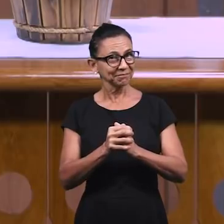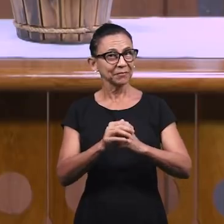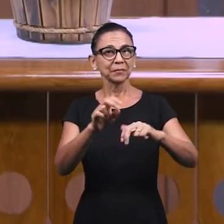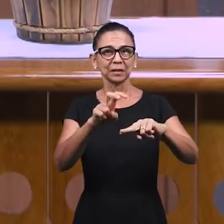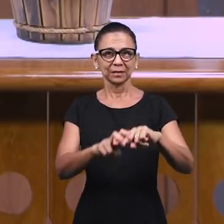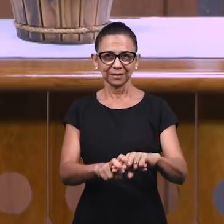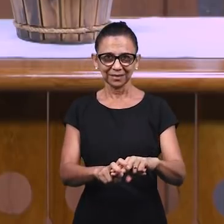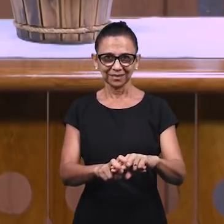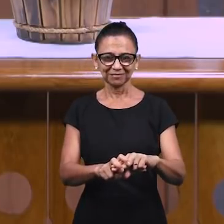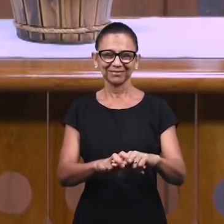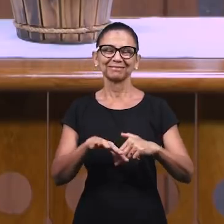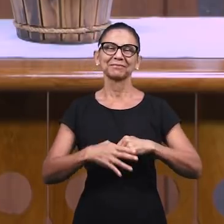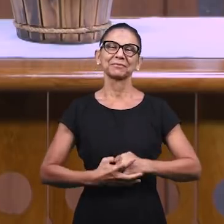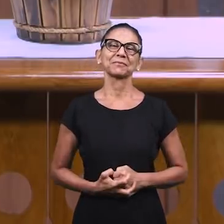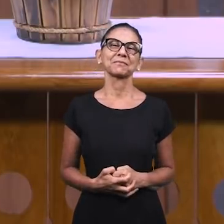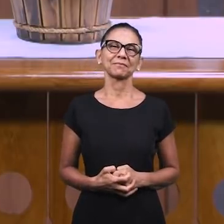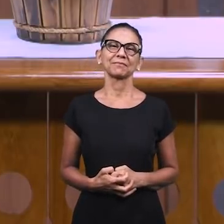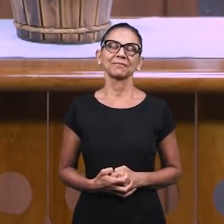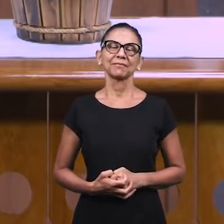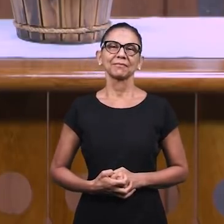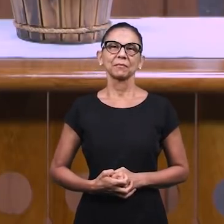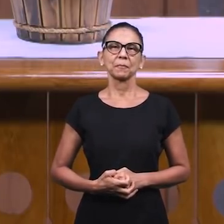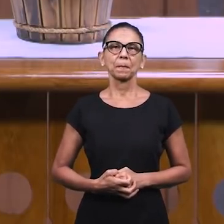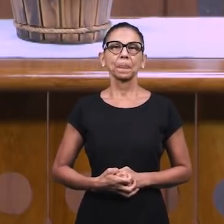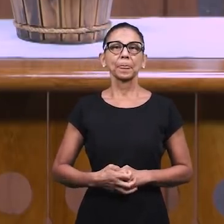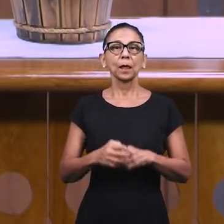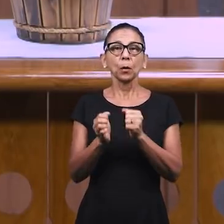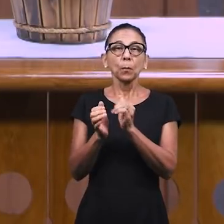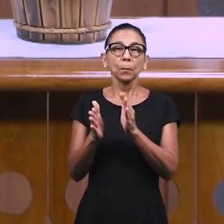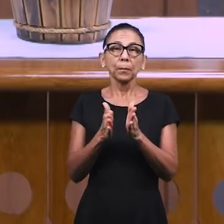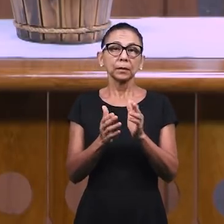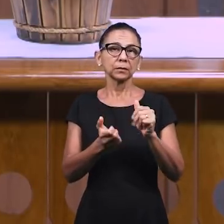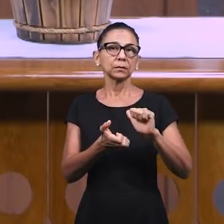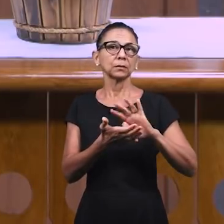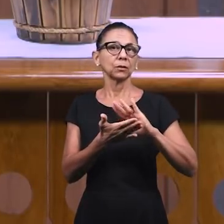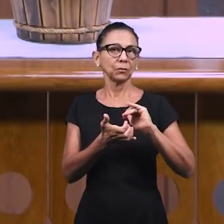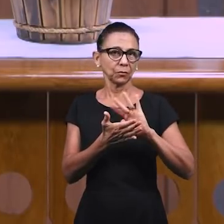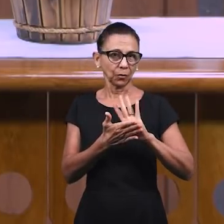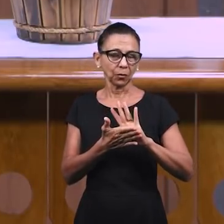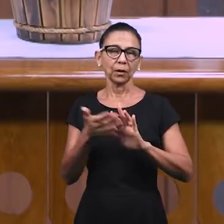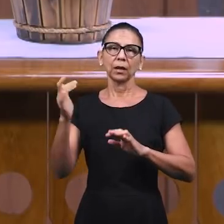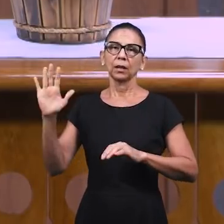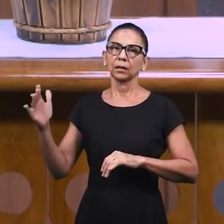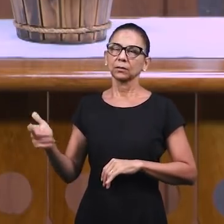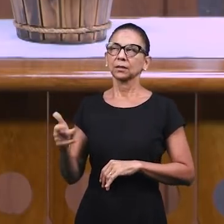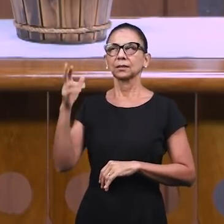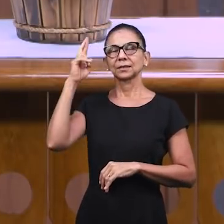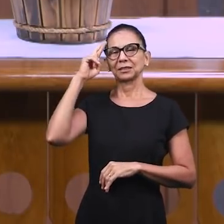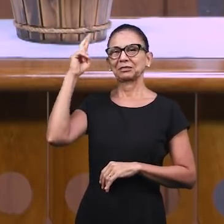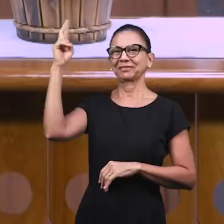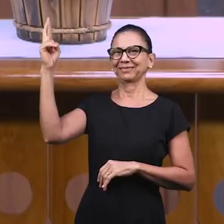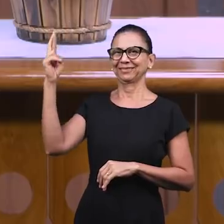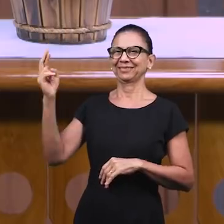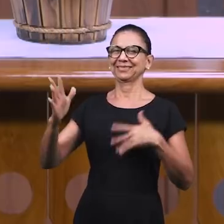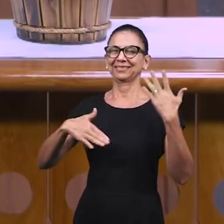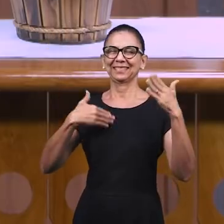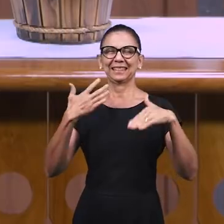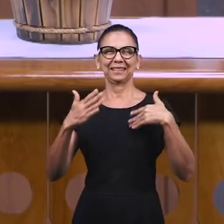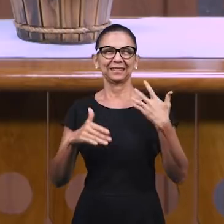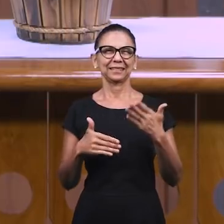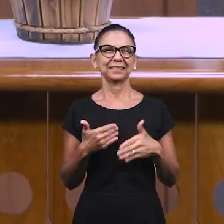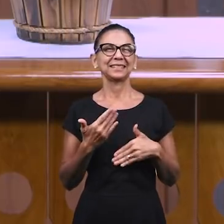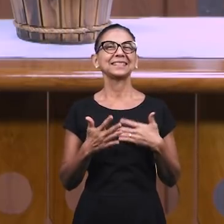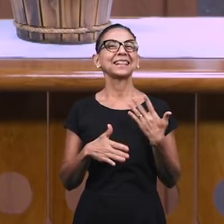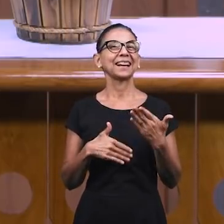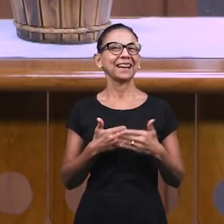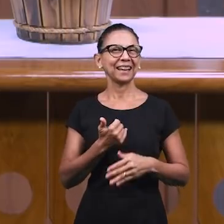podem se sentar? E nós vamos agora cantar um louvor ao Senhor. Vamos adorar o Senhor com um hino, com alegria no